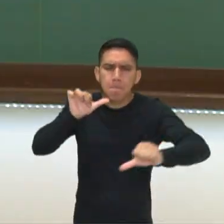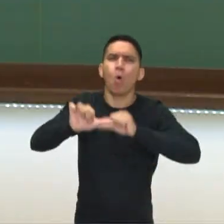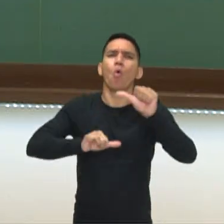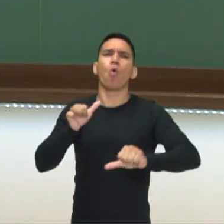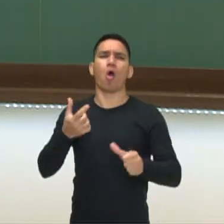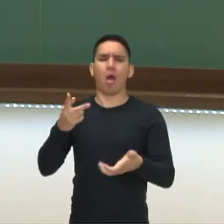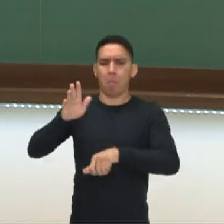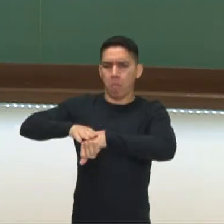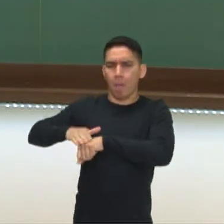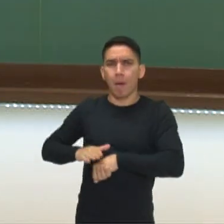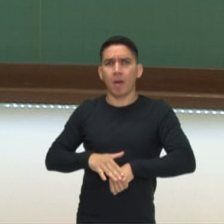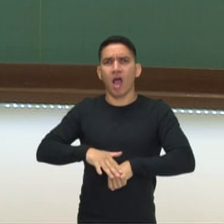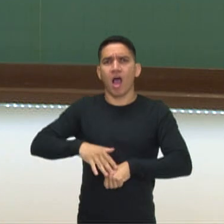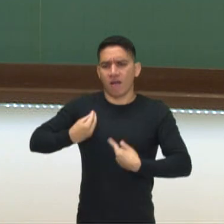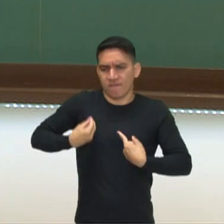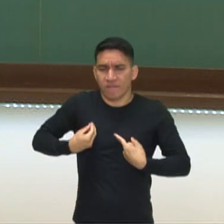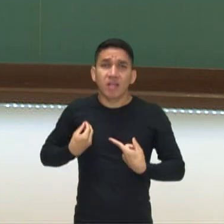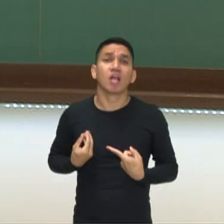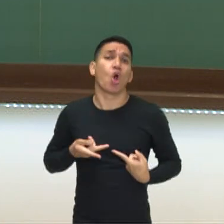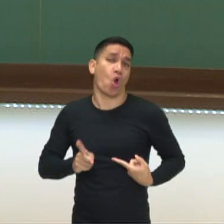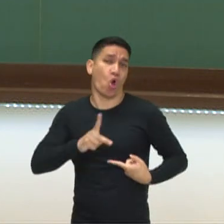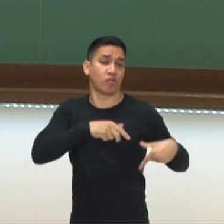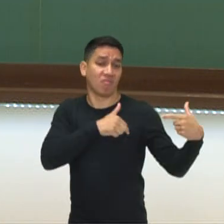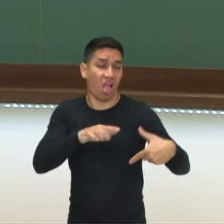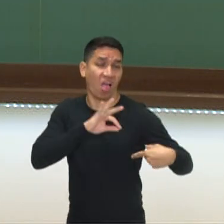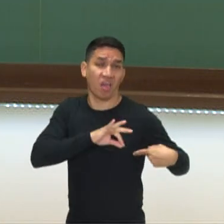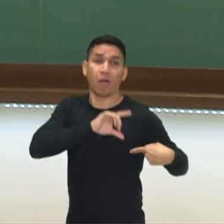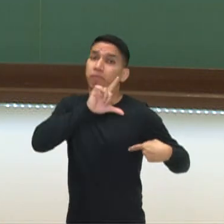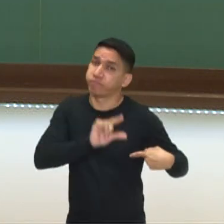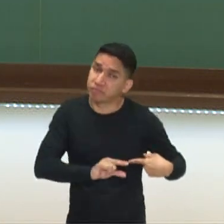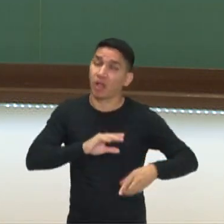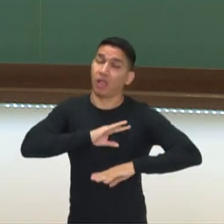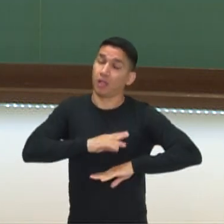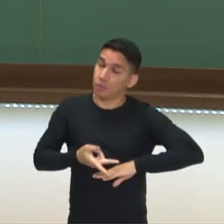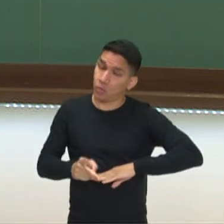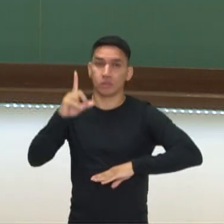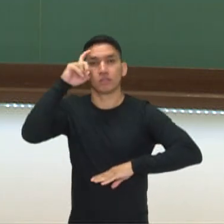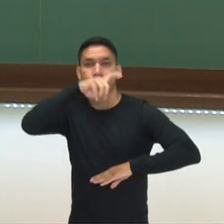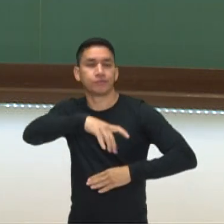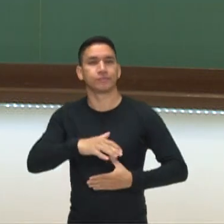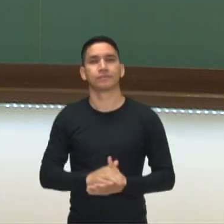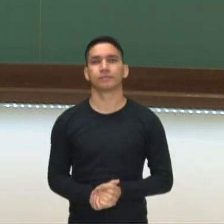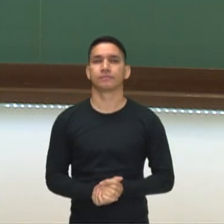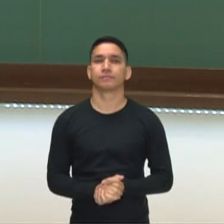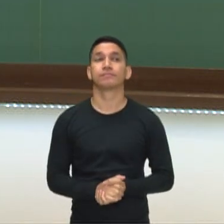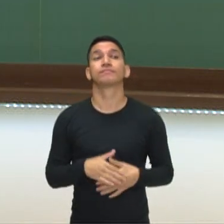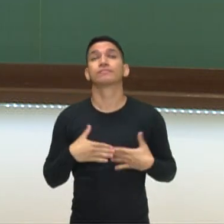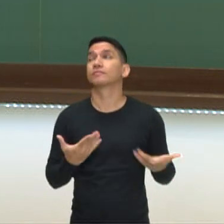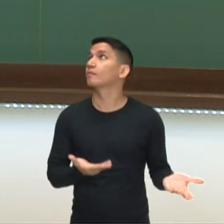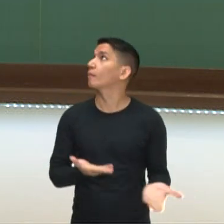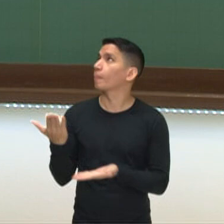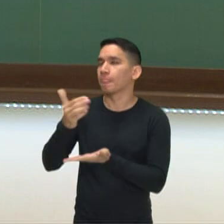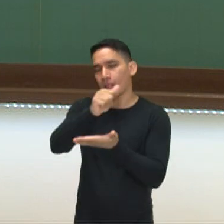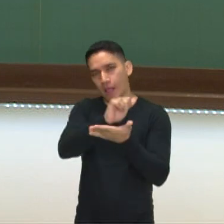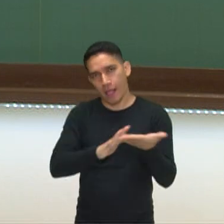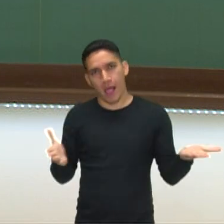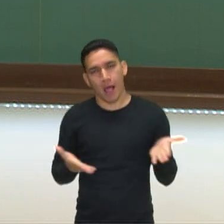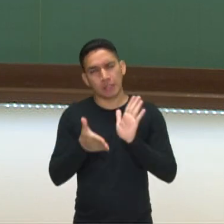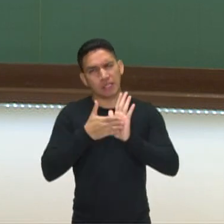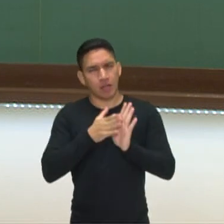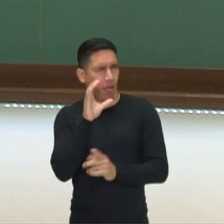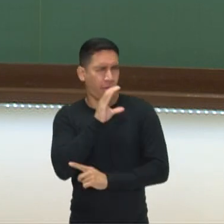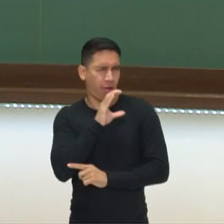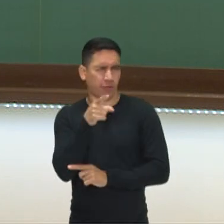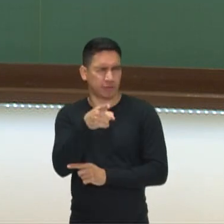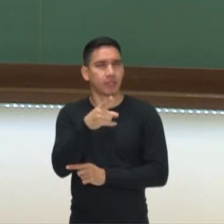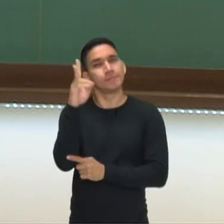continuar sendo assalariados, recebendo pouco, passando por uma série de dificuldades. Então, pessoal, vamos fazer uma atividade